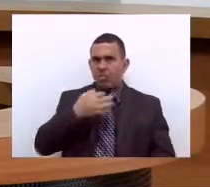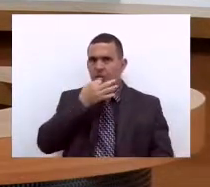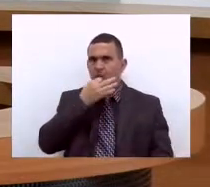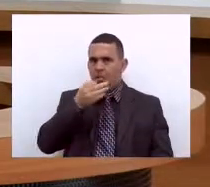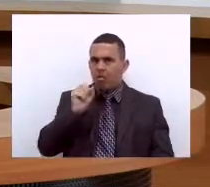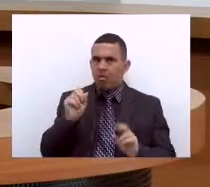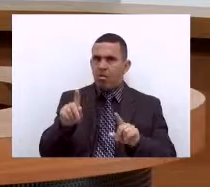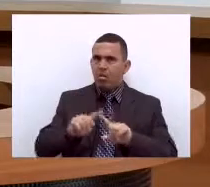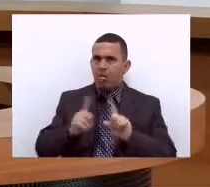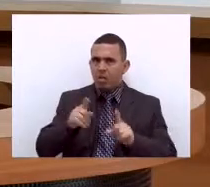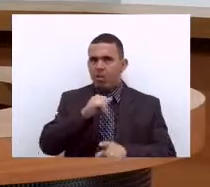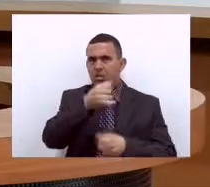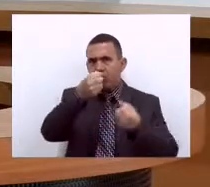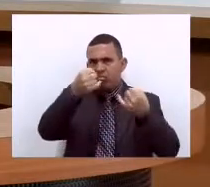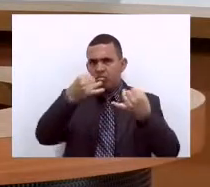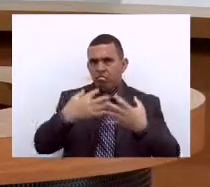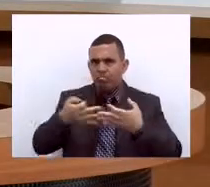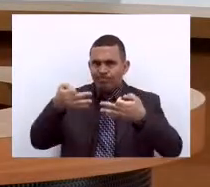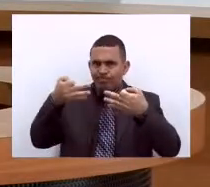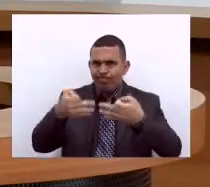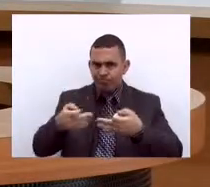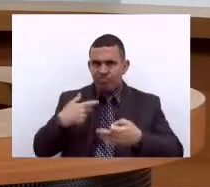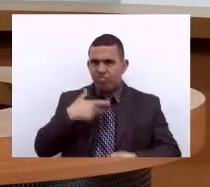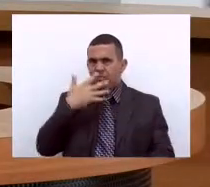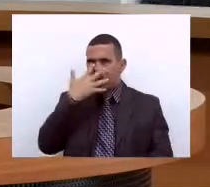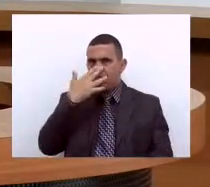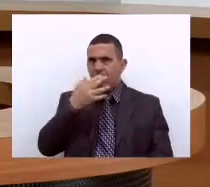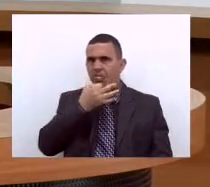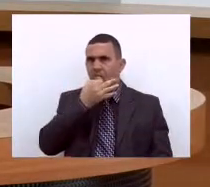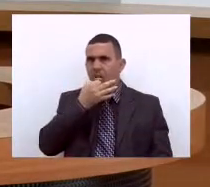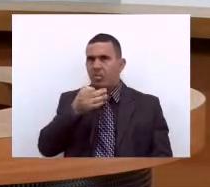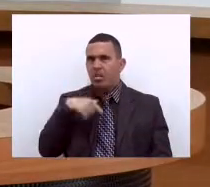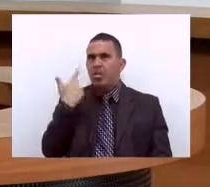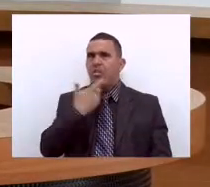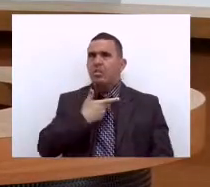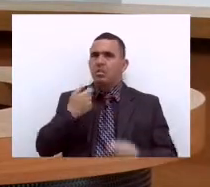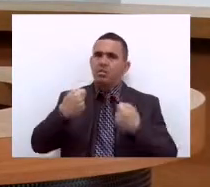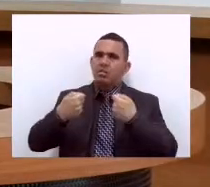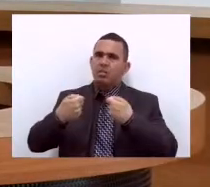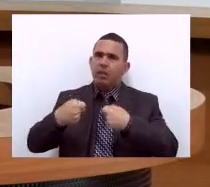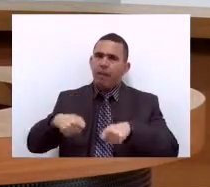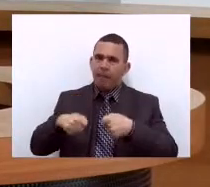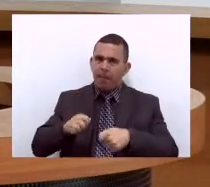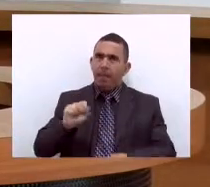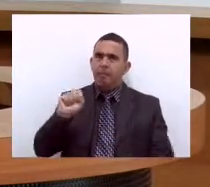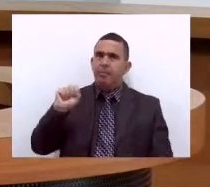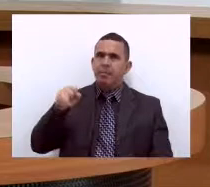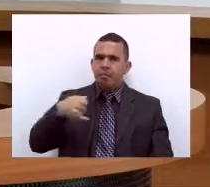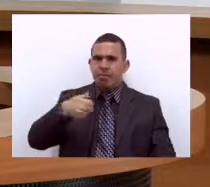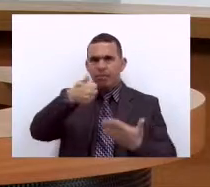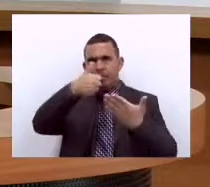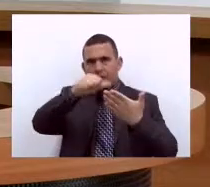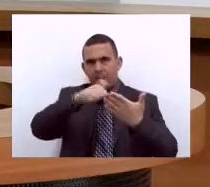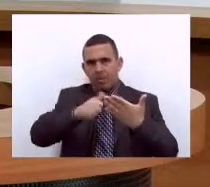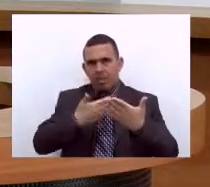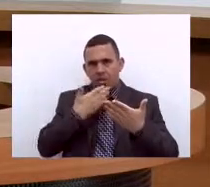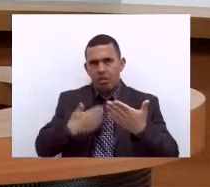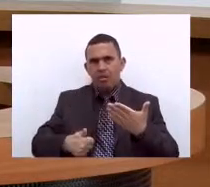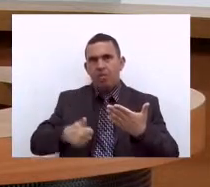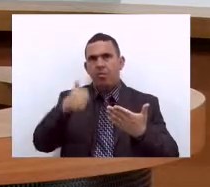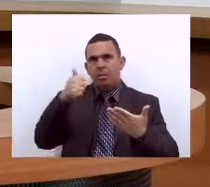vereador. Mas se tem, eu acho que no mínimo nós deveríamos sim analisar isso melhor,